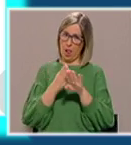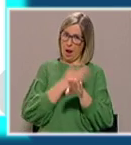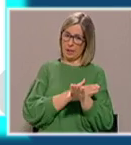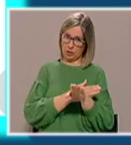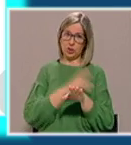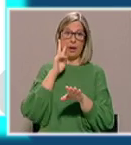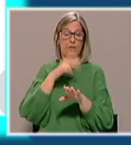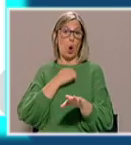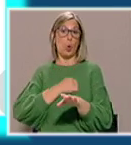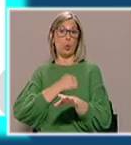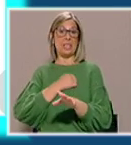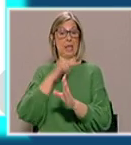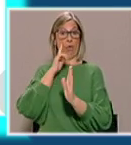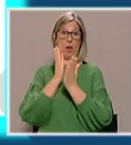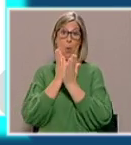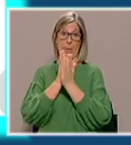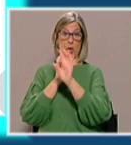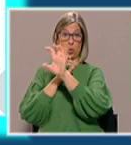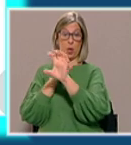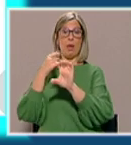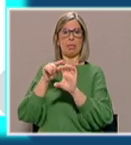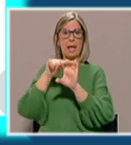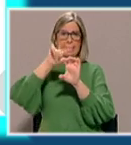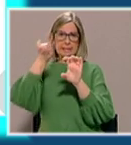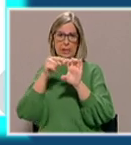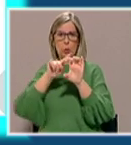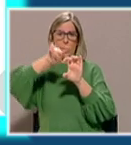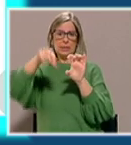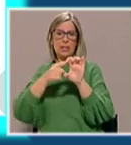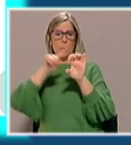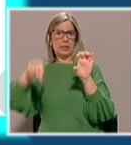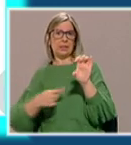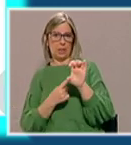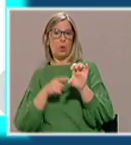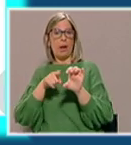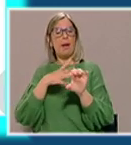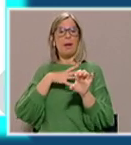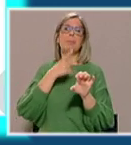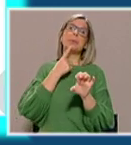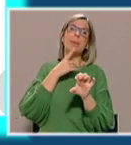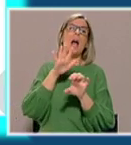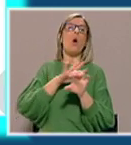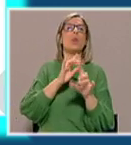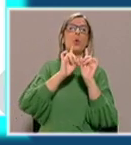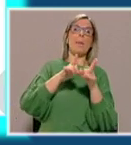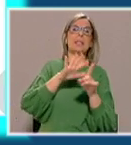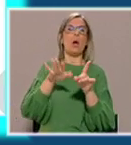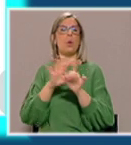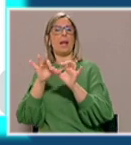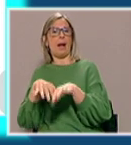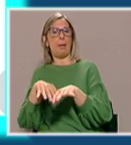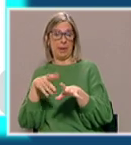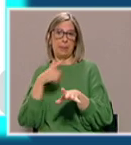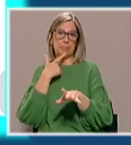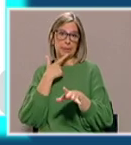centro, com os círculos, que é mostrar onde começa e onde acaba. Já sabem que o vermelho é sangue arterial, azul é sangue venoso. E temos então duas partes do coração.